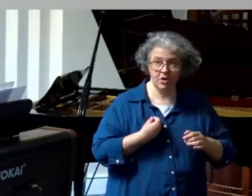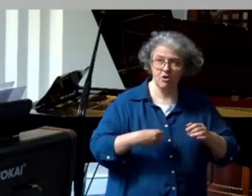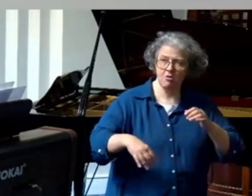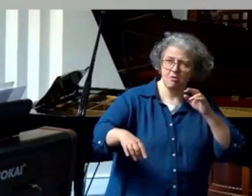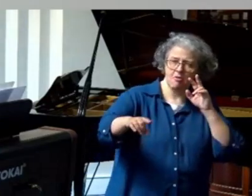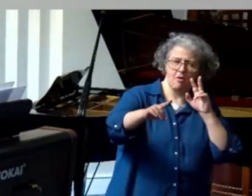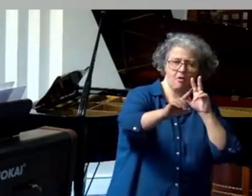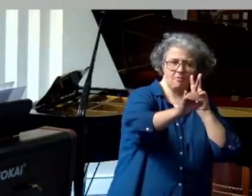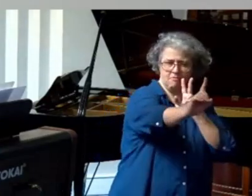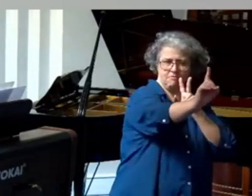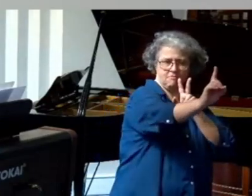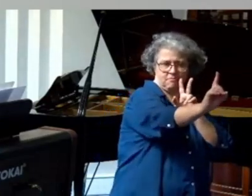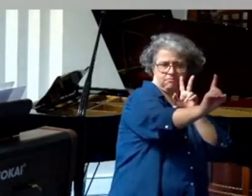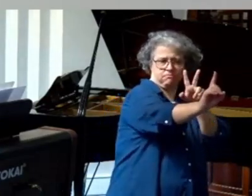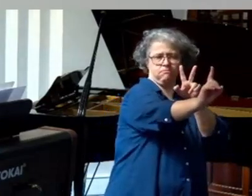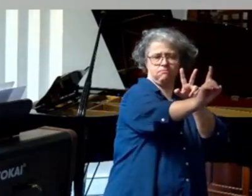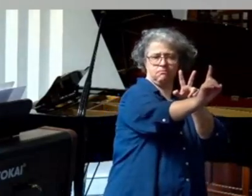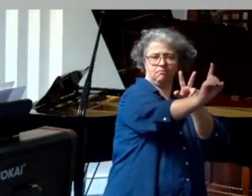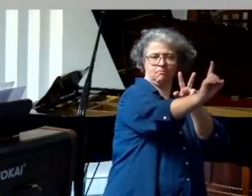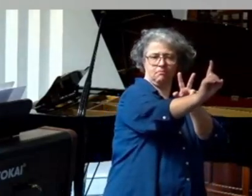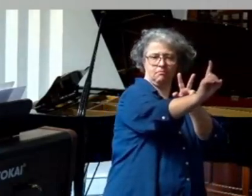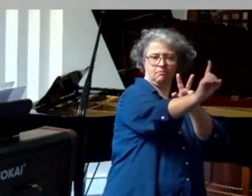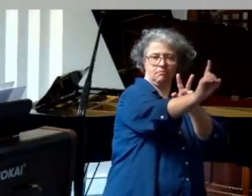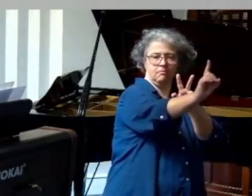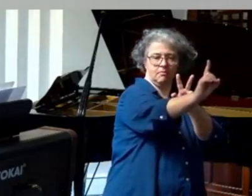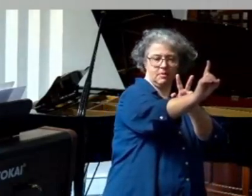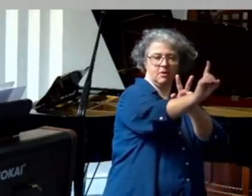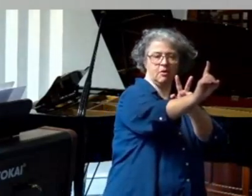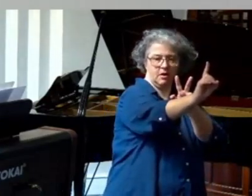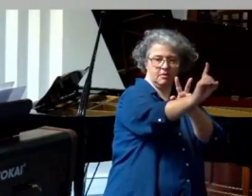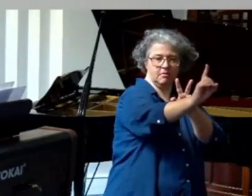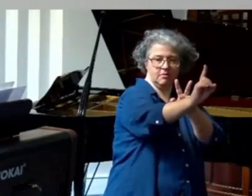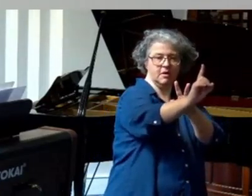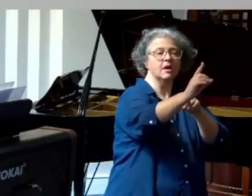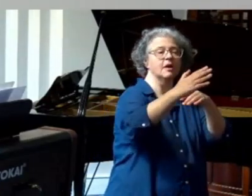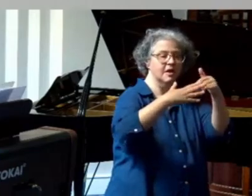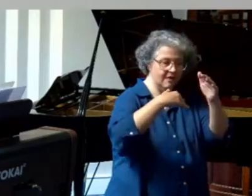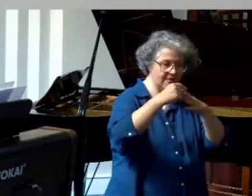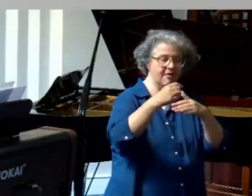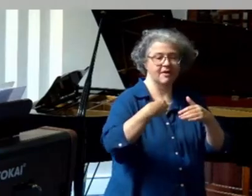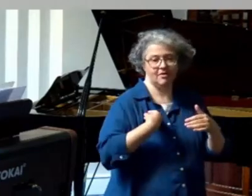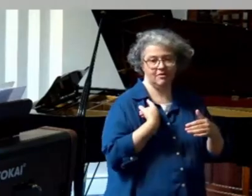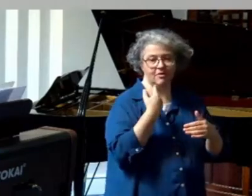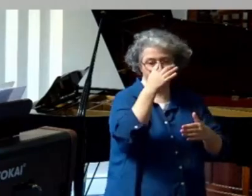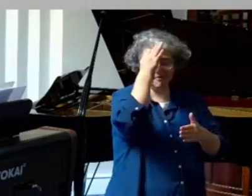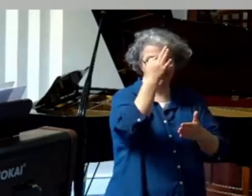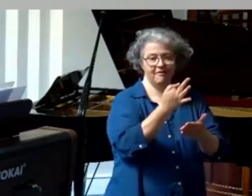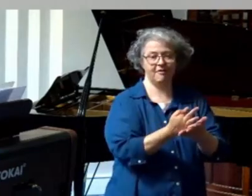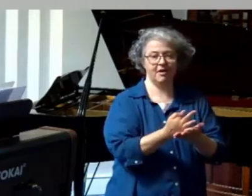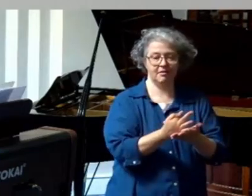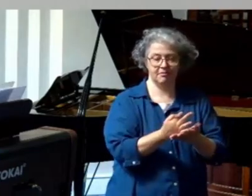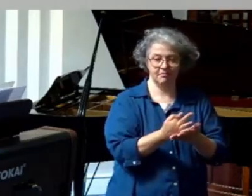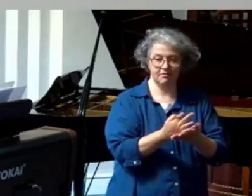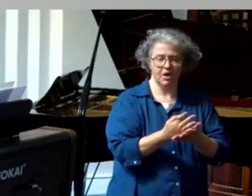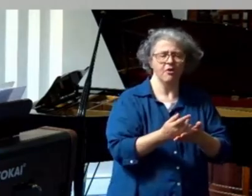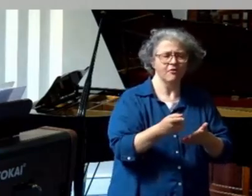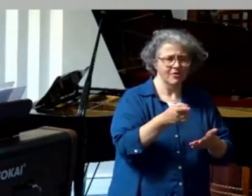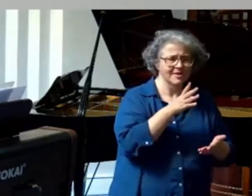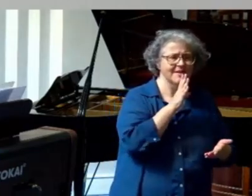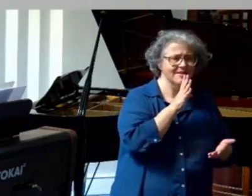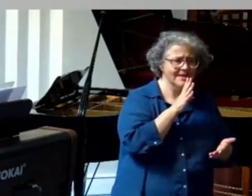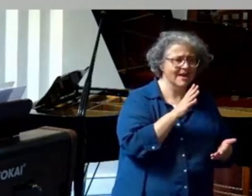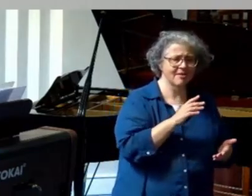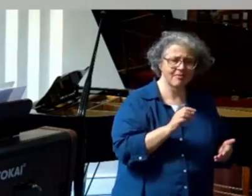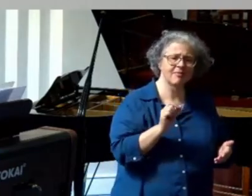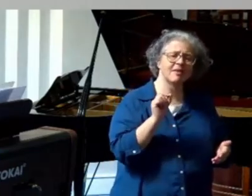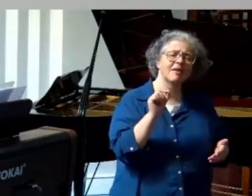olhando firmemente para o autor e consumador da fé. Será que você que é criança já sabe dizer quem é o autor e